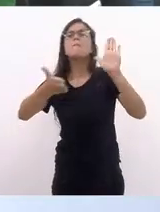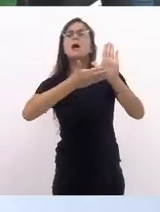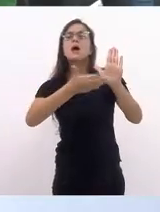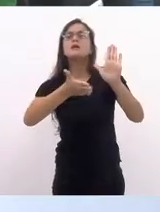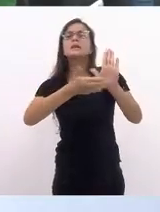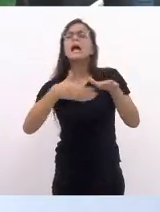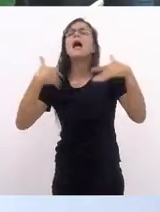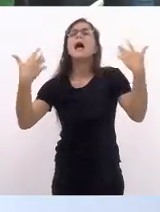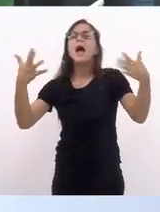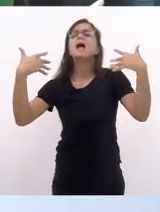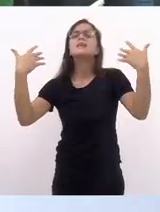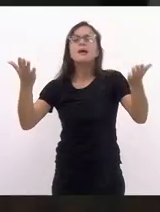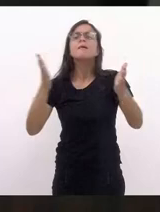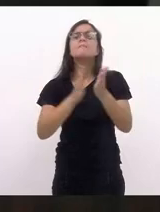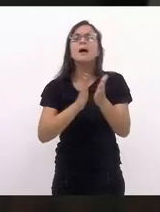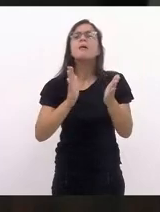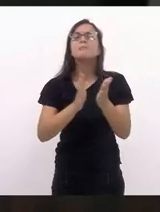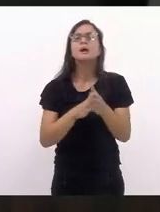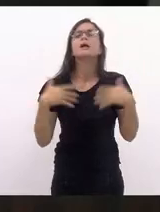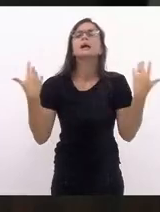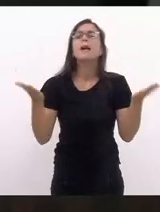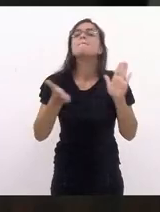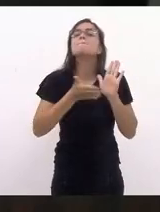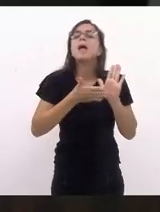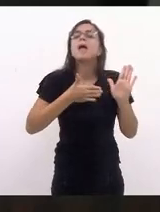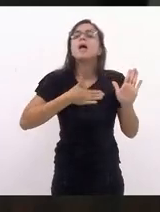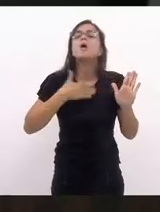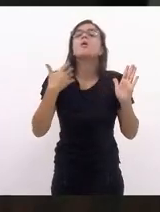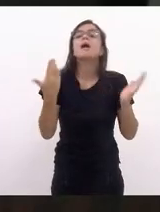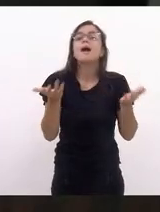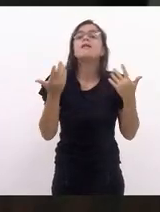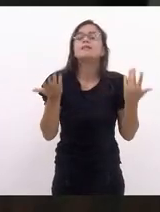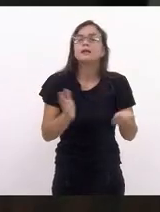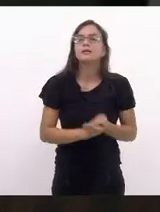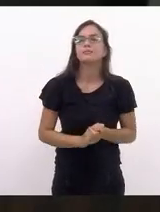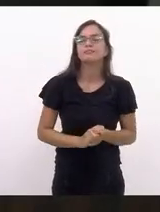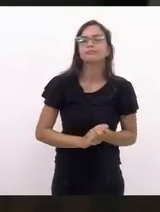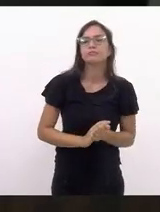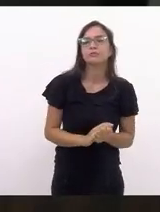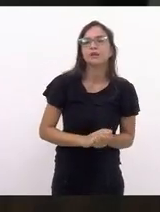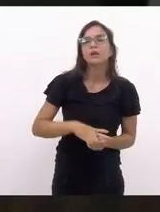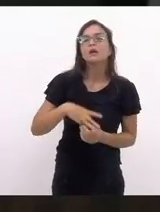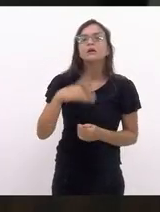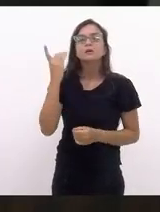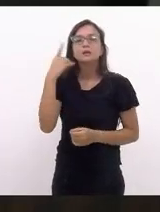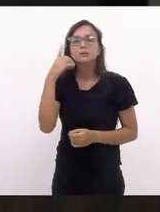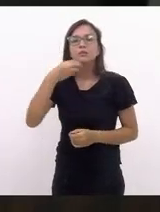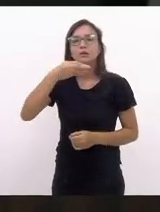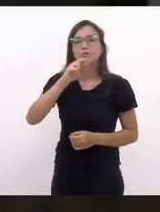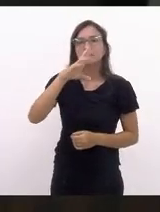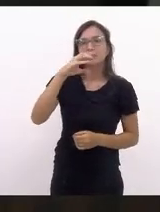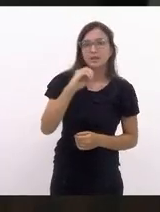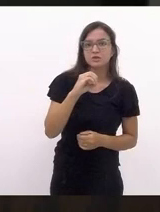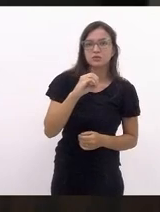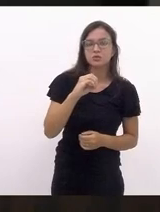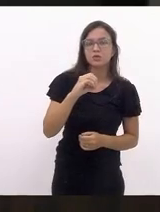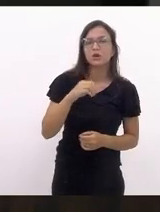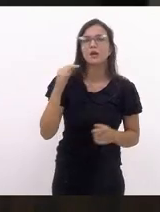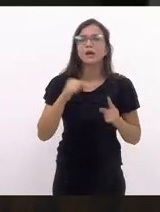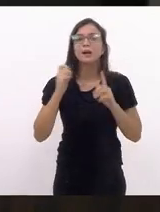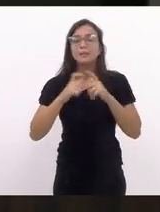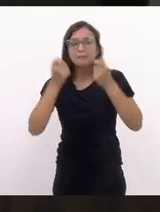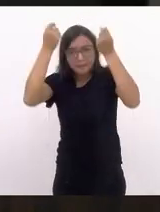e fala já que a solução 875 21 da autoria do deputado Márcio Pacheco consegue medalha Tiradentes e respectivo diploma